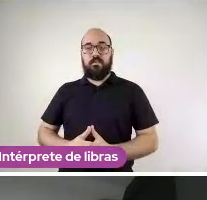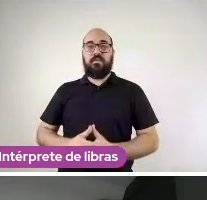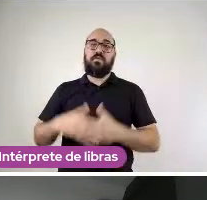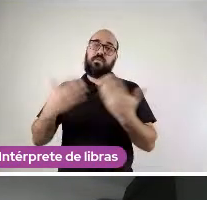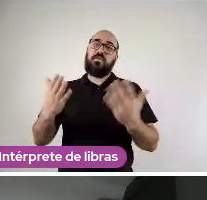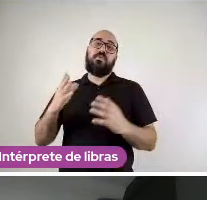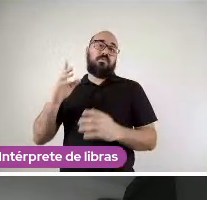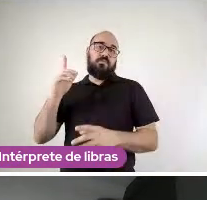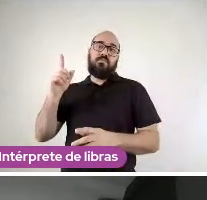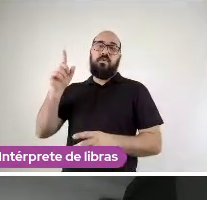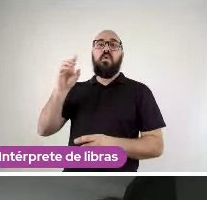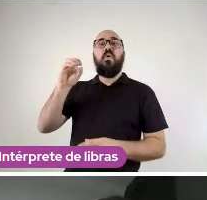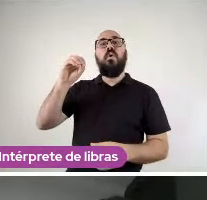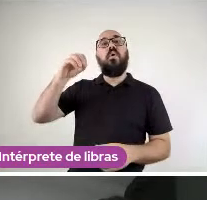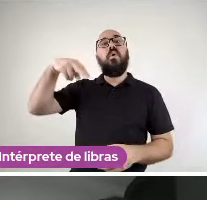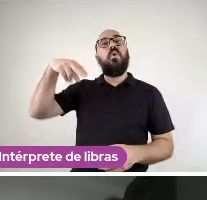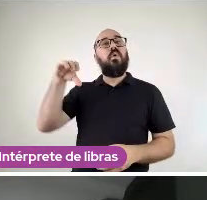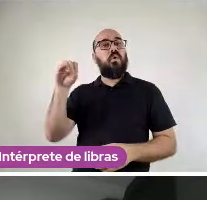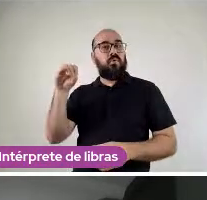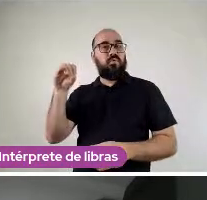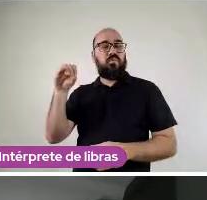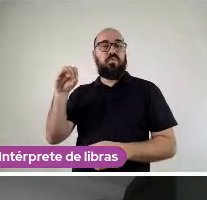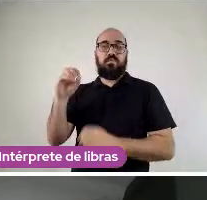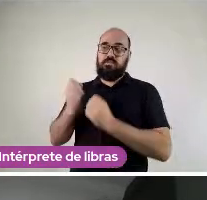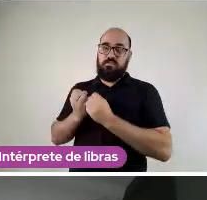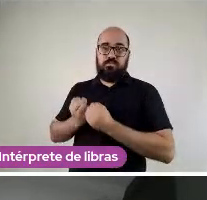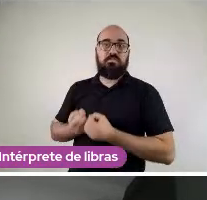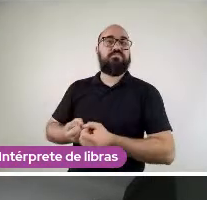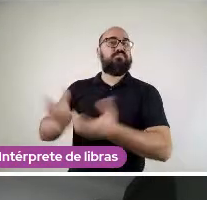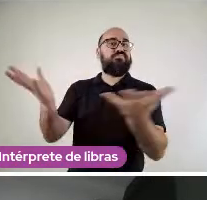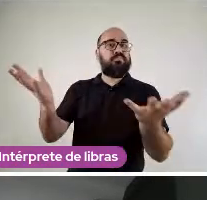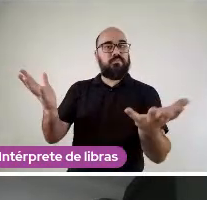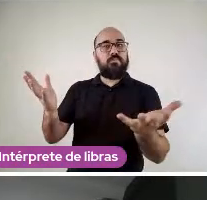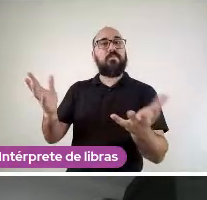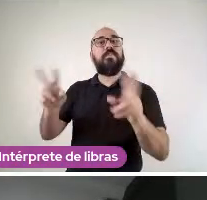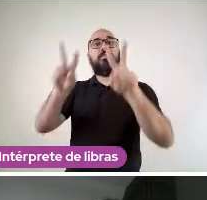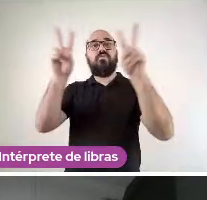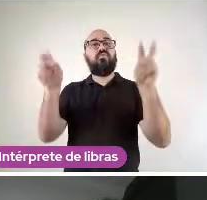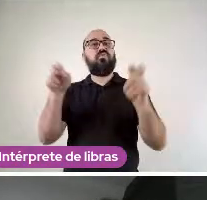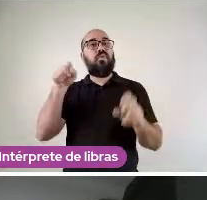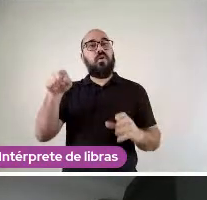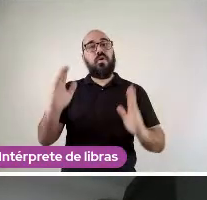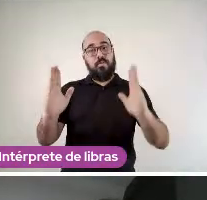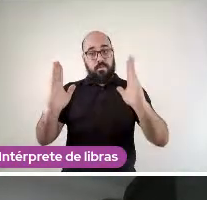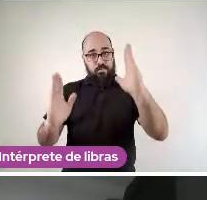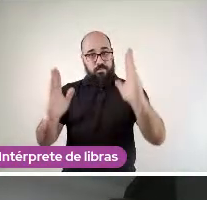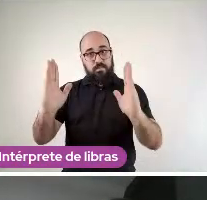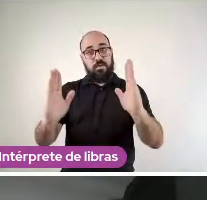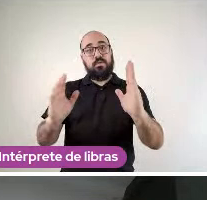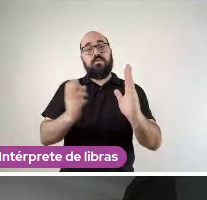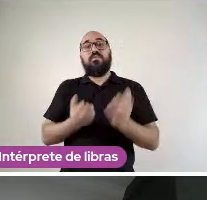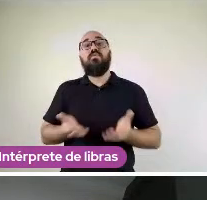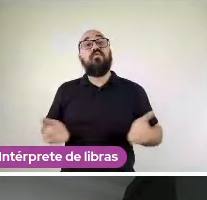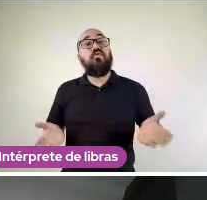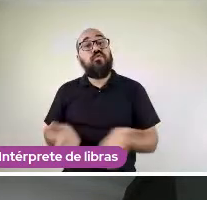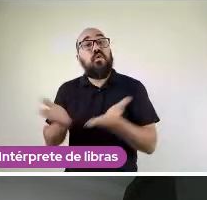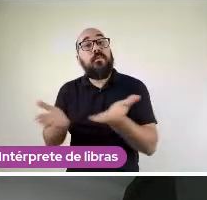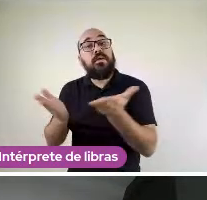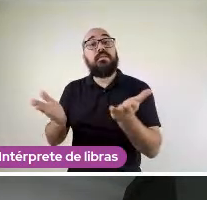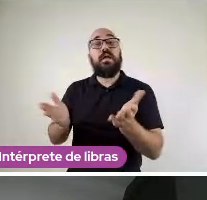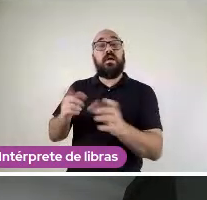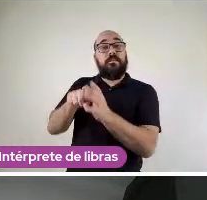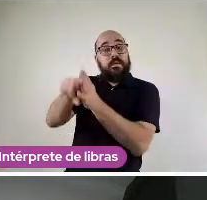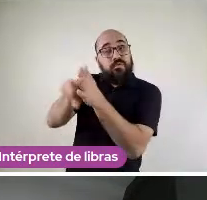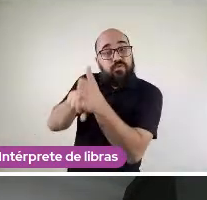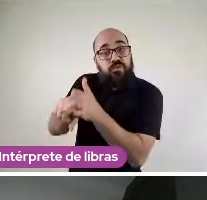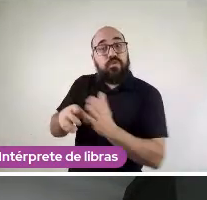ONU, para realmente dar destaque e para fomentar a implementação de ações em torno de um tema